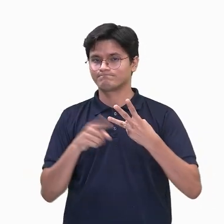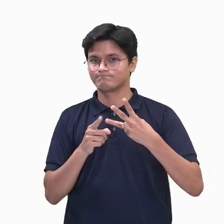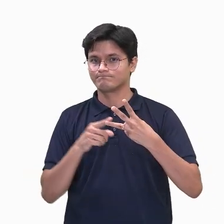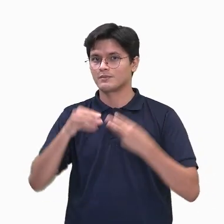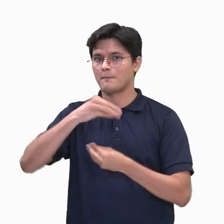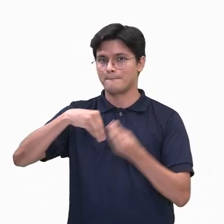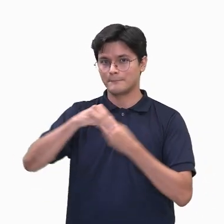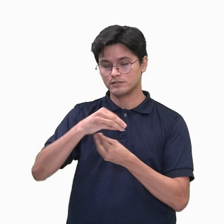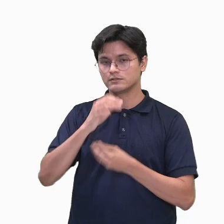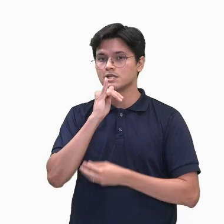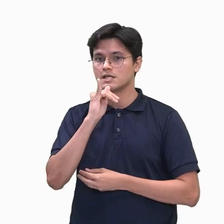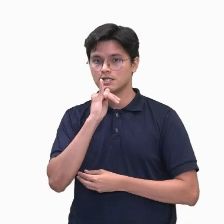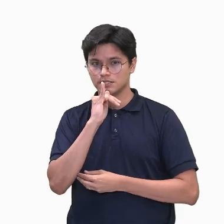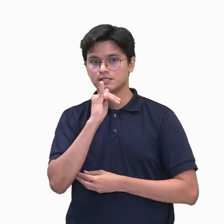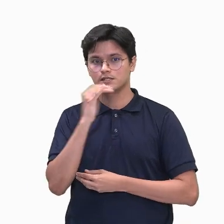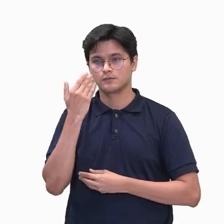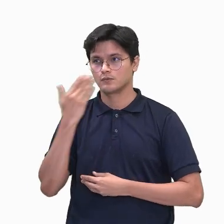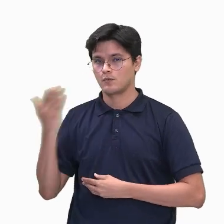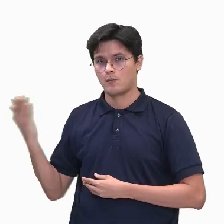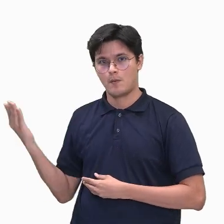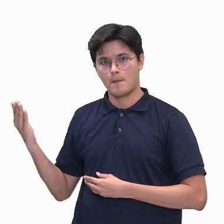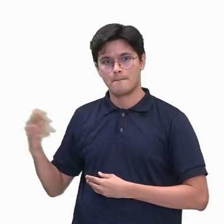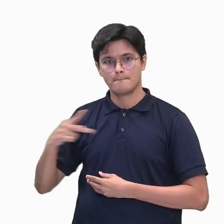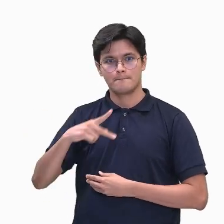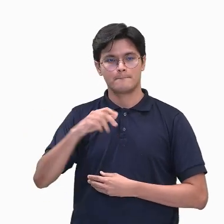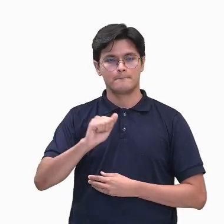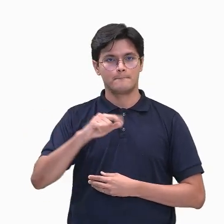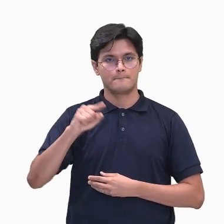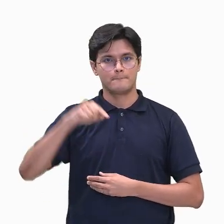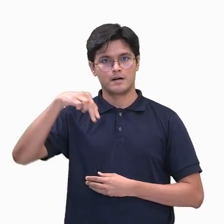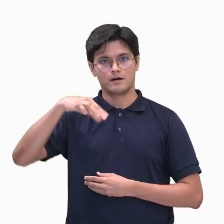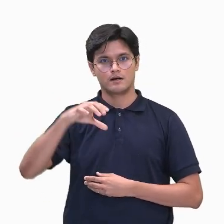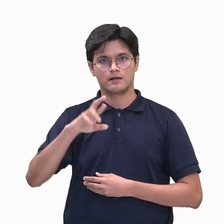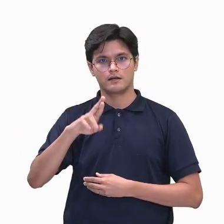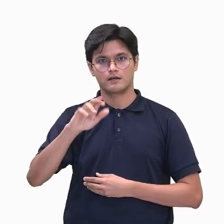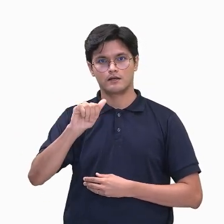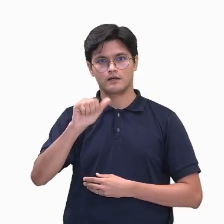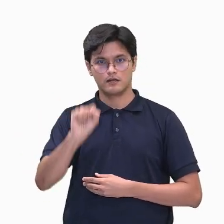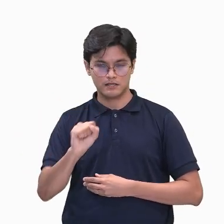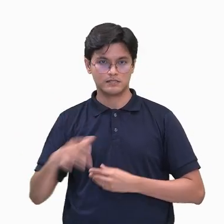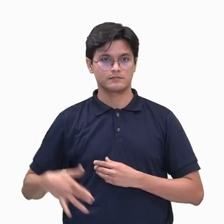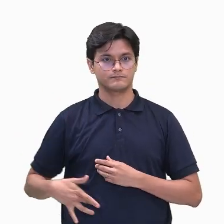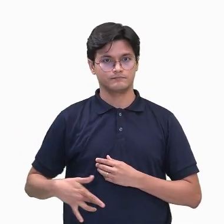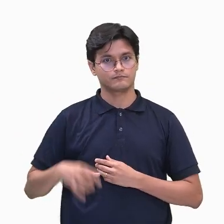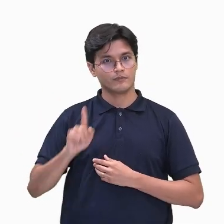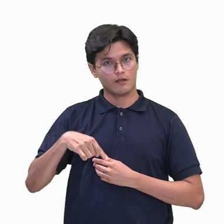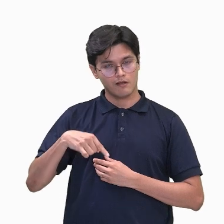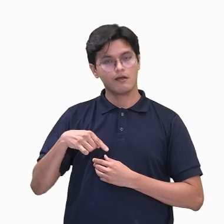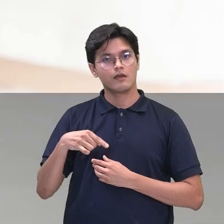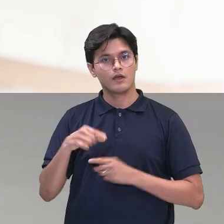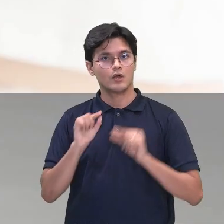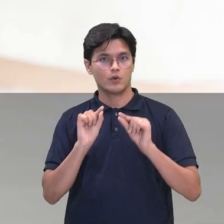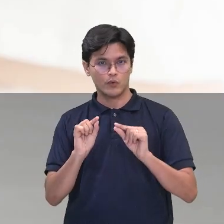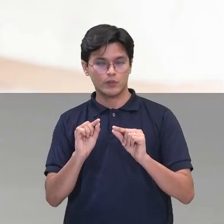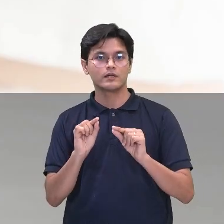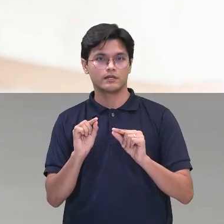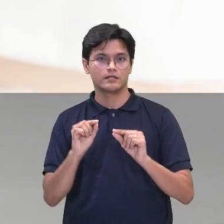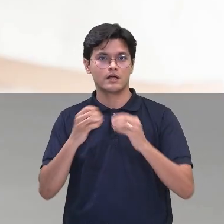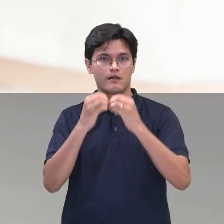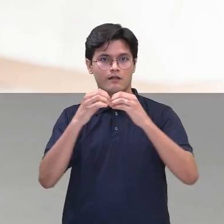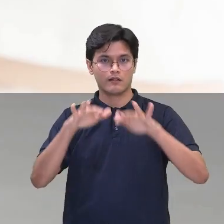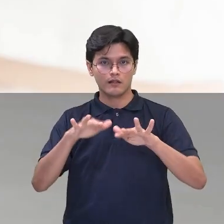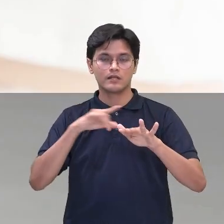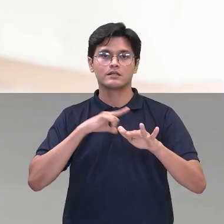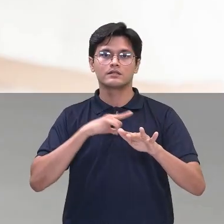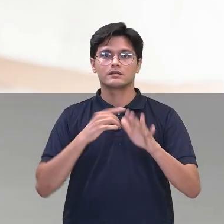nós temos dessas glândulas mistas é o pâncreas, né? O pâncreas ele é uma glândula, produz ali uma substância e